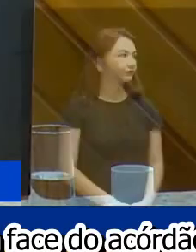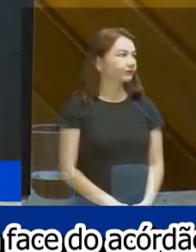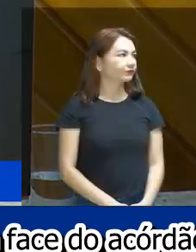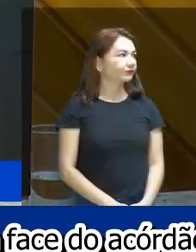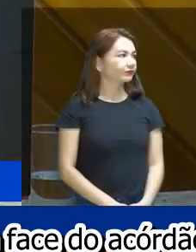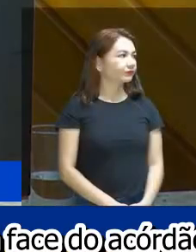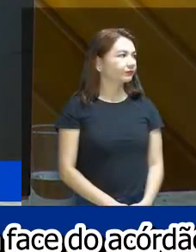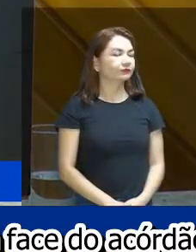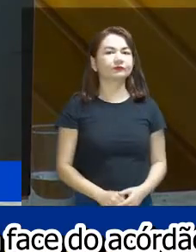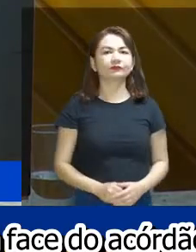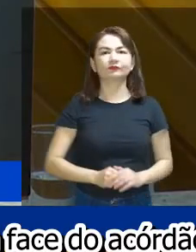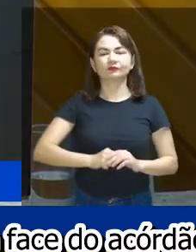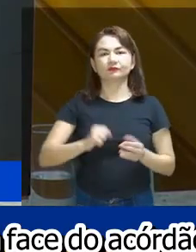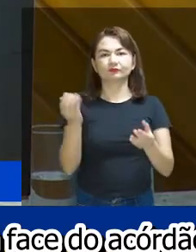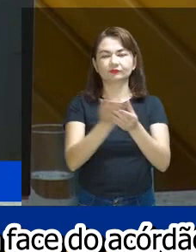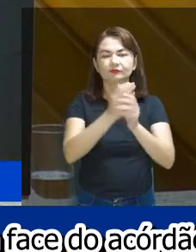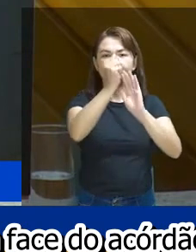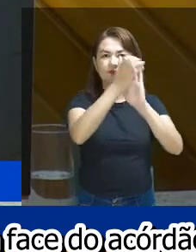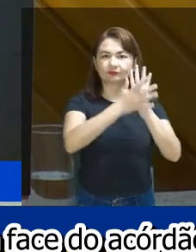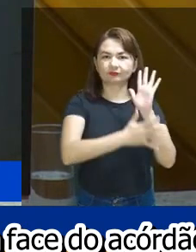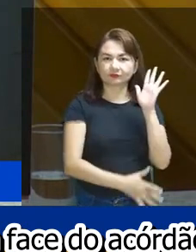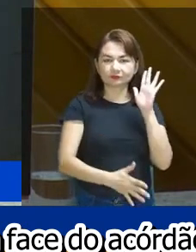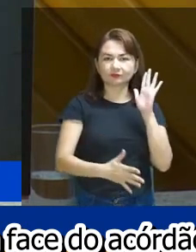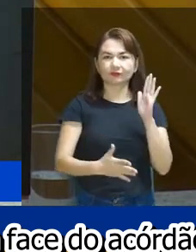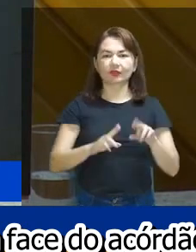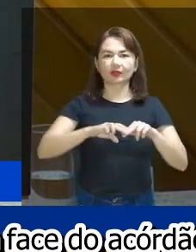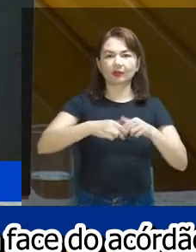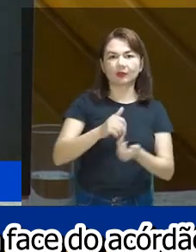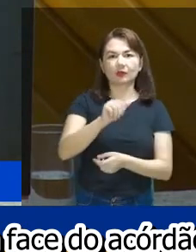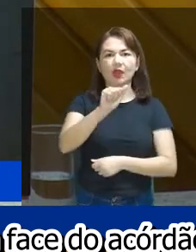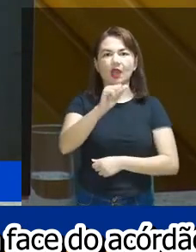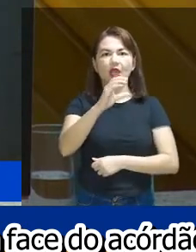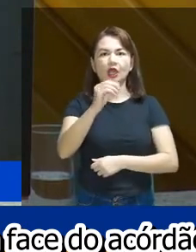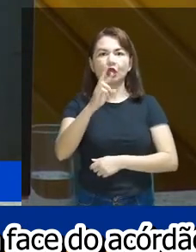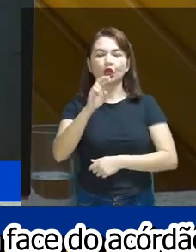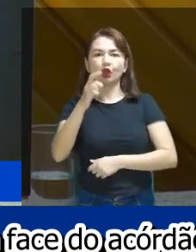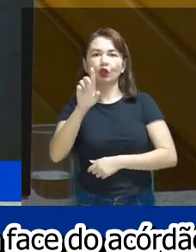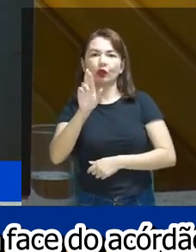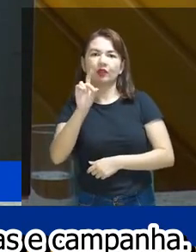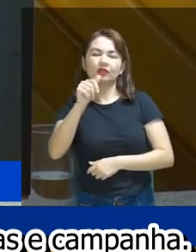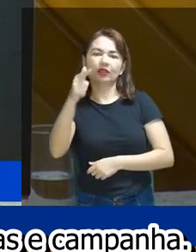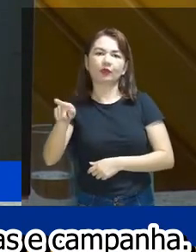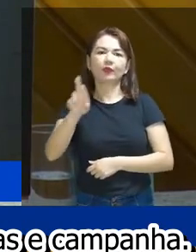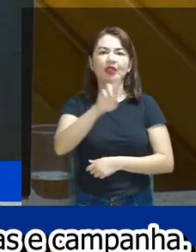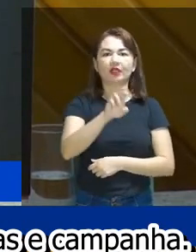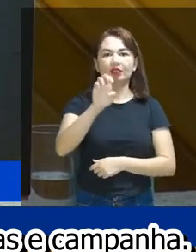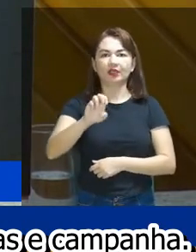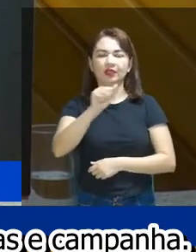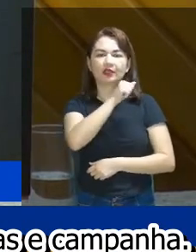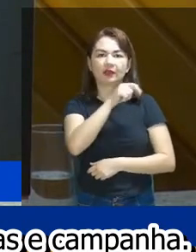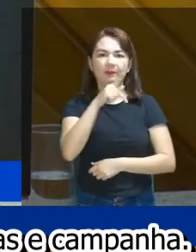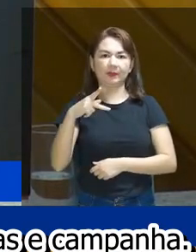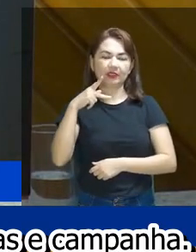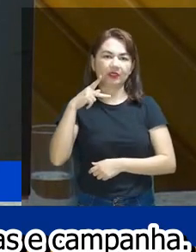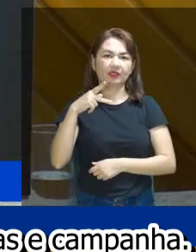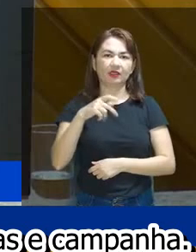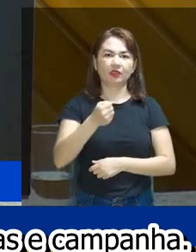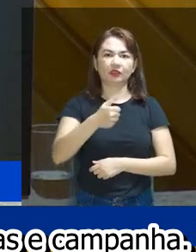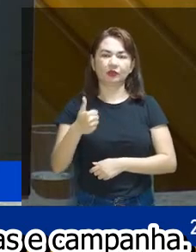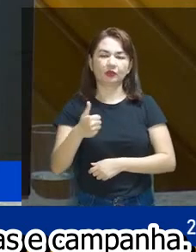opôs embargos de declaração em face do acórdão TREAP 81-82